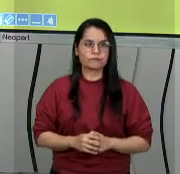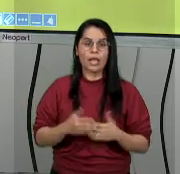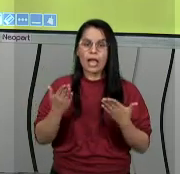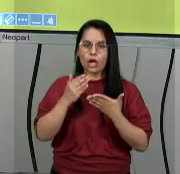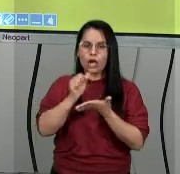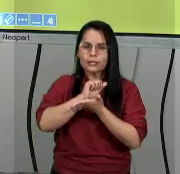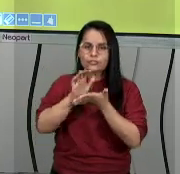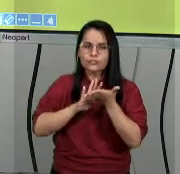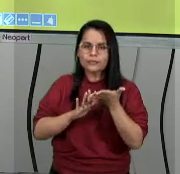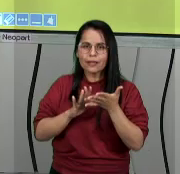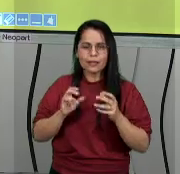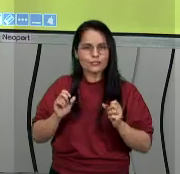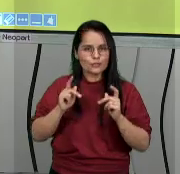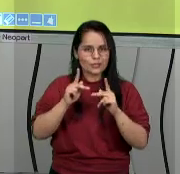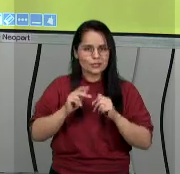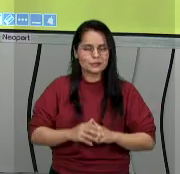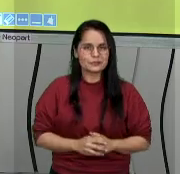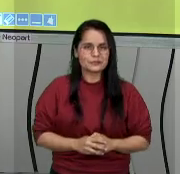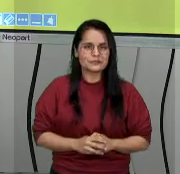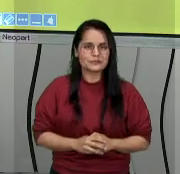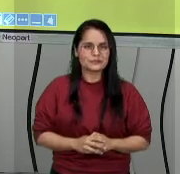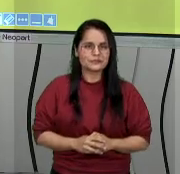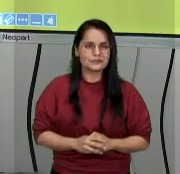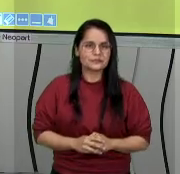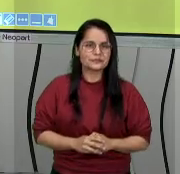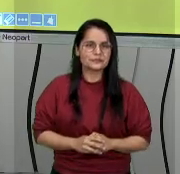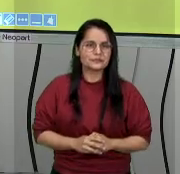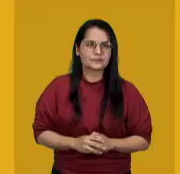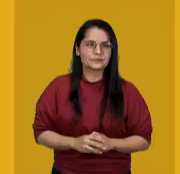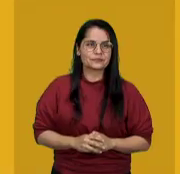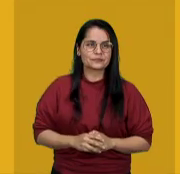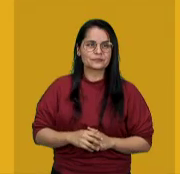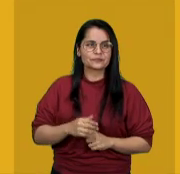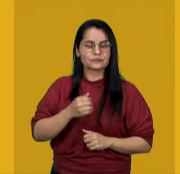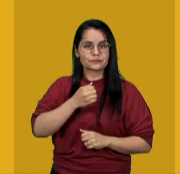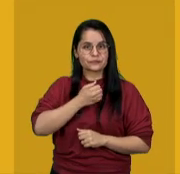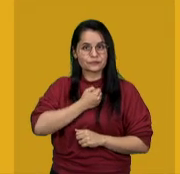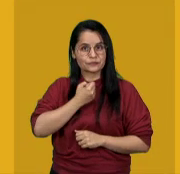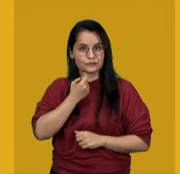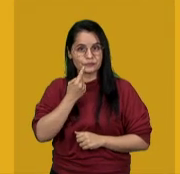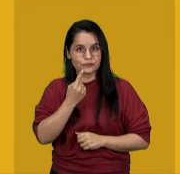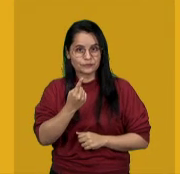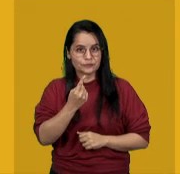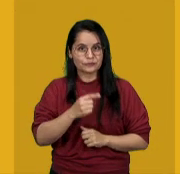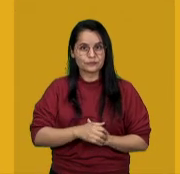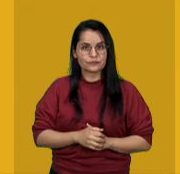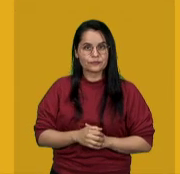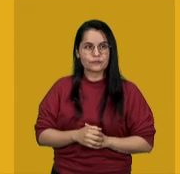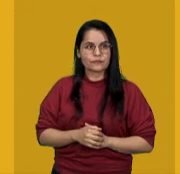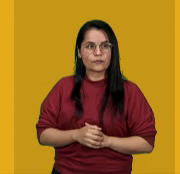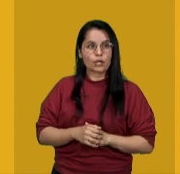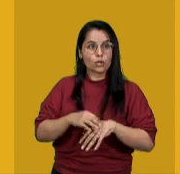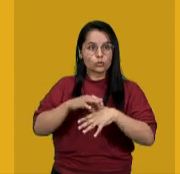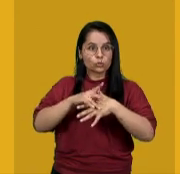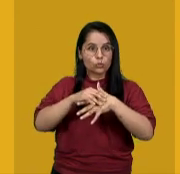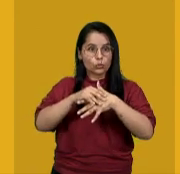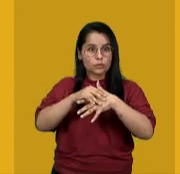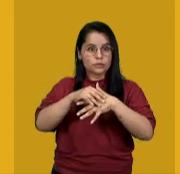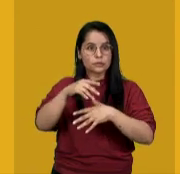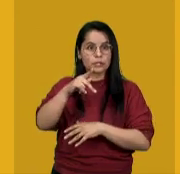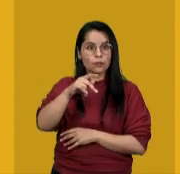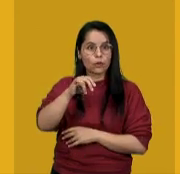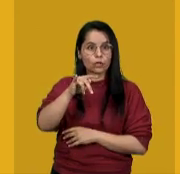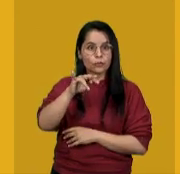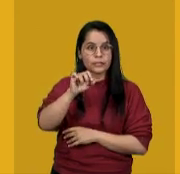Vamos para as nossas atividades? Número 1. A poliomielite é provocada por